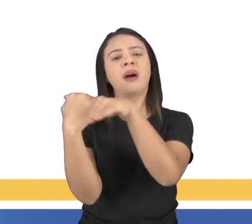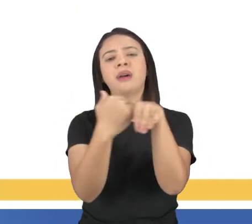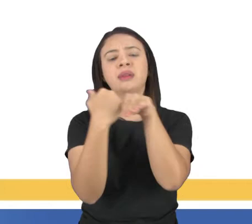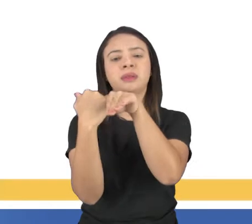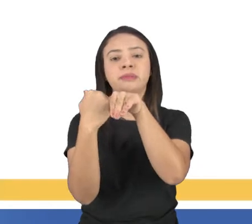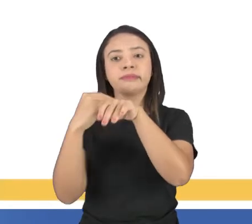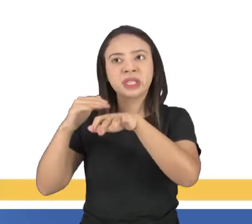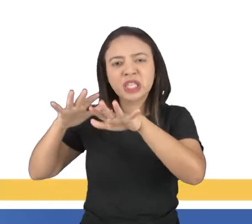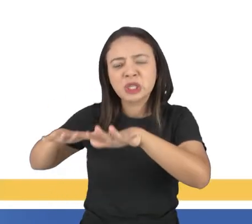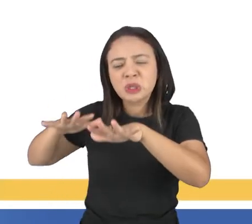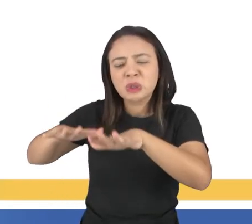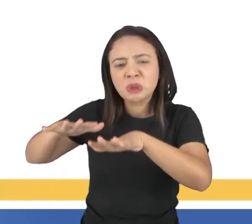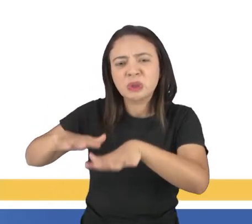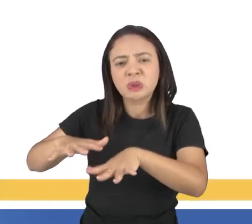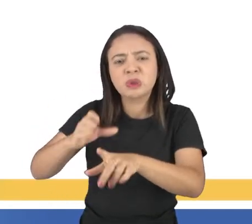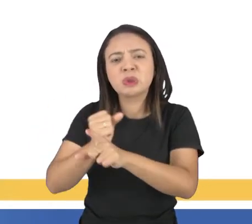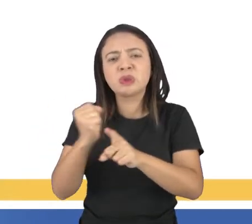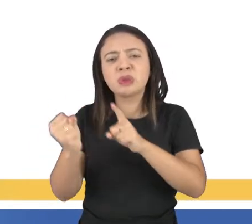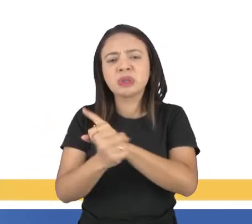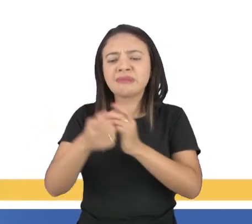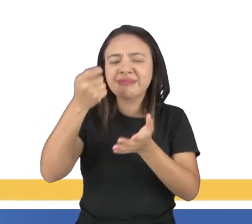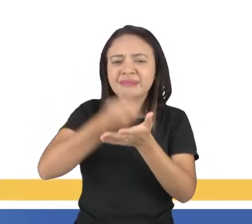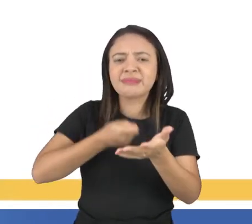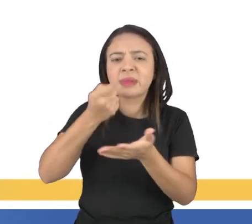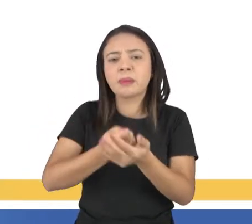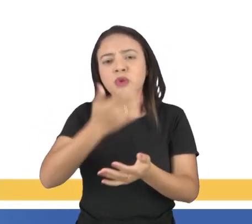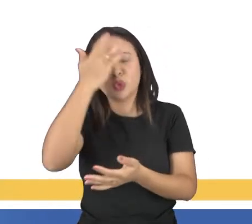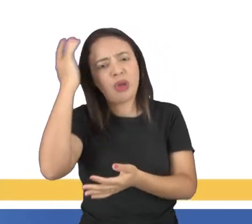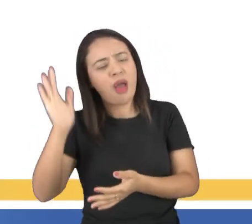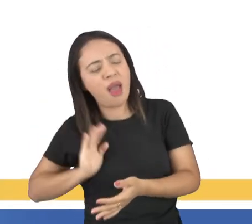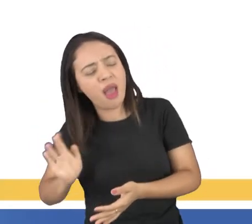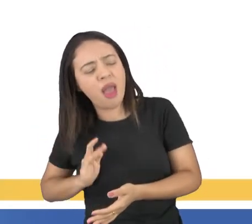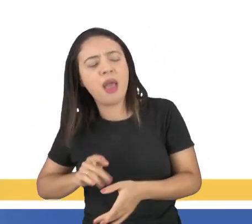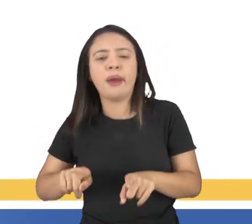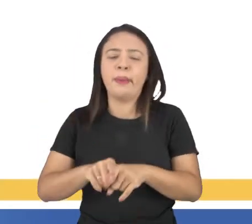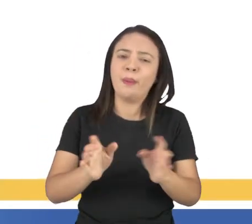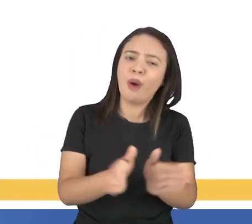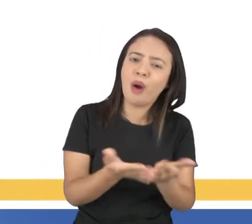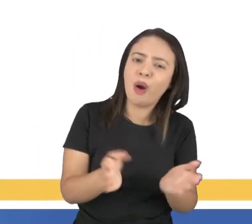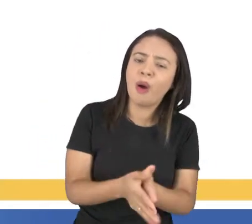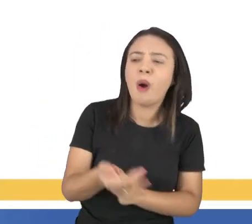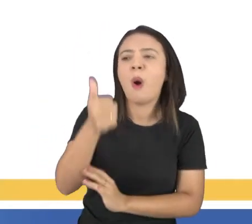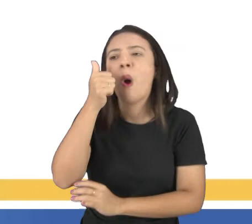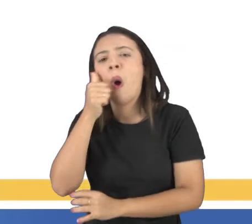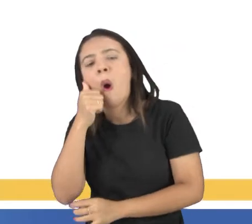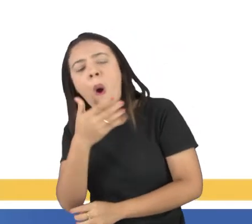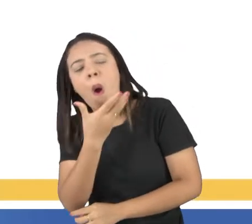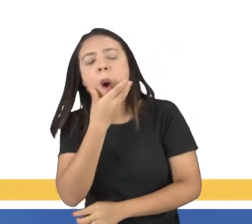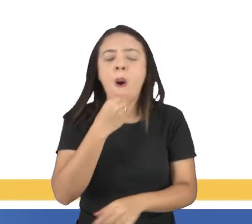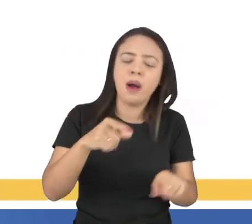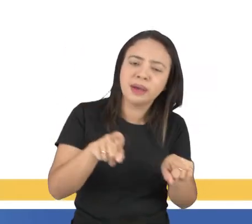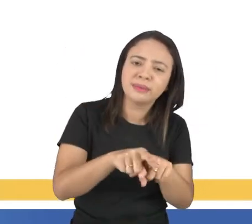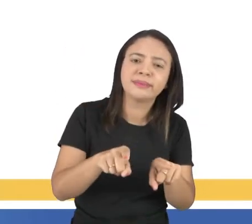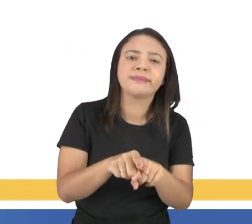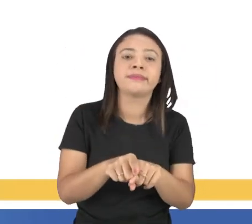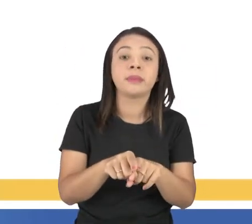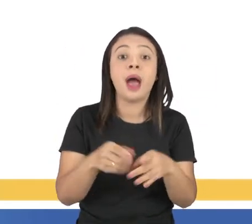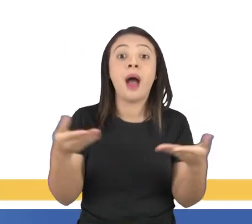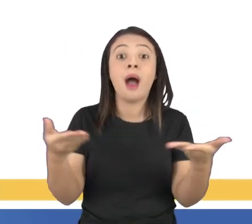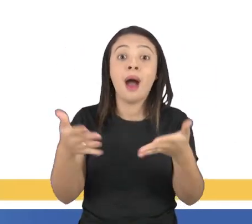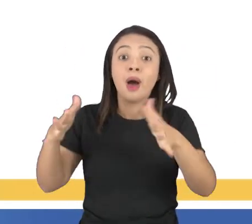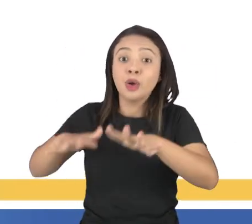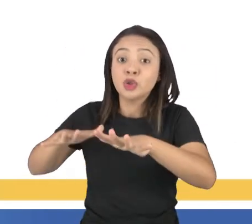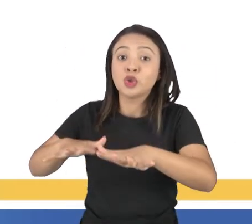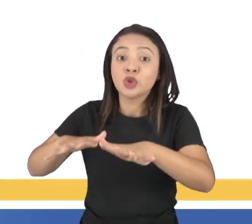sociais lutaram pela igualdade entre ricos e pobres, entre homens e mulheres, entre brancos e negros. Porém, os novos movimentos